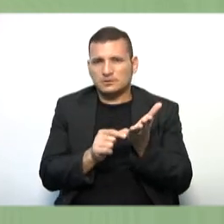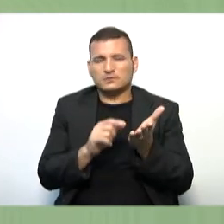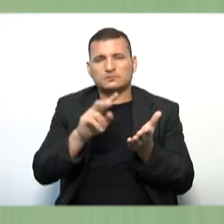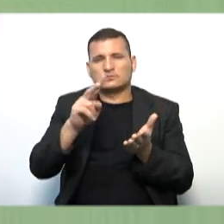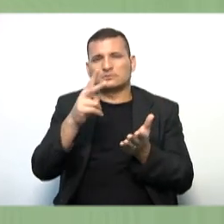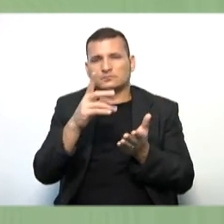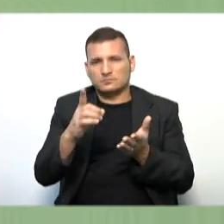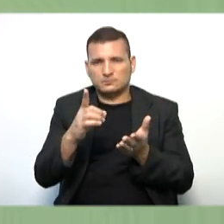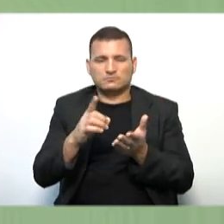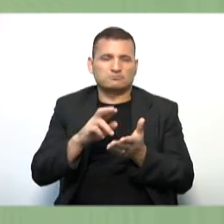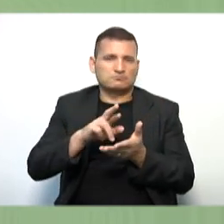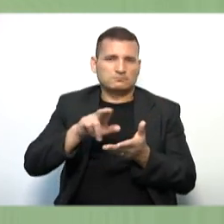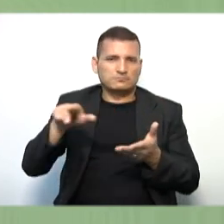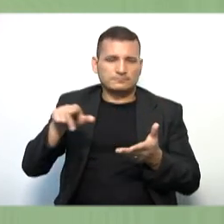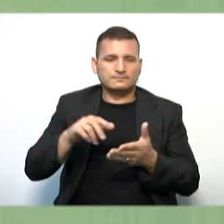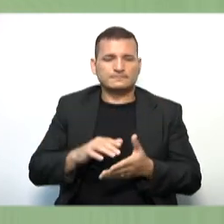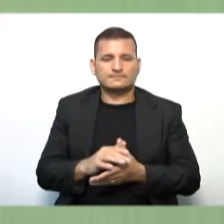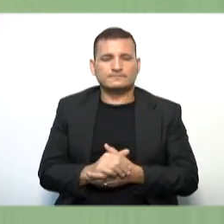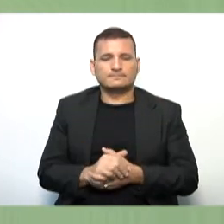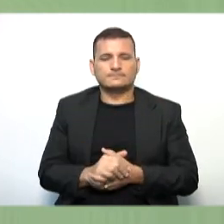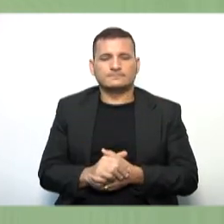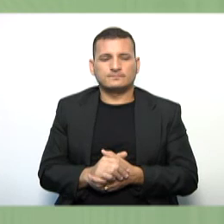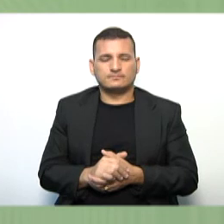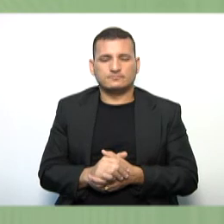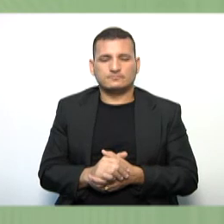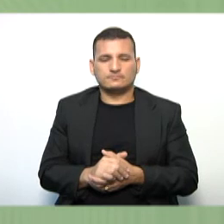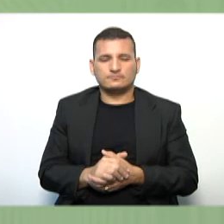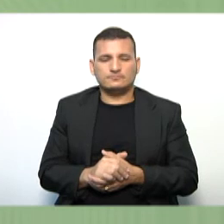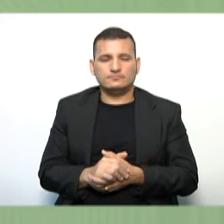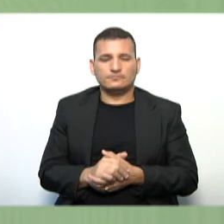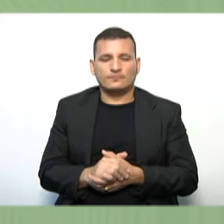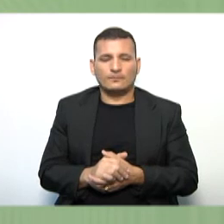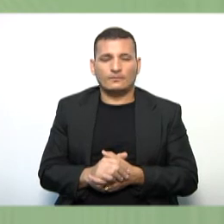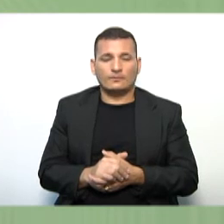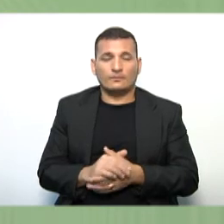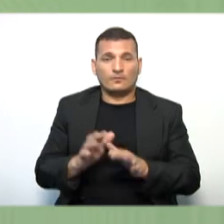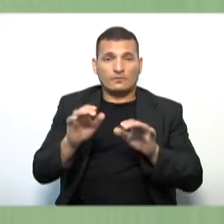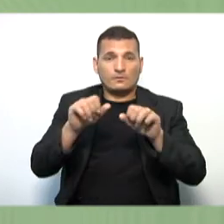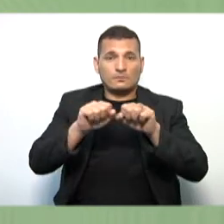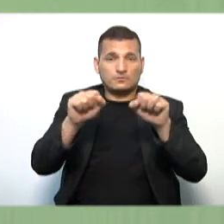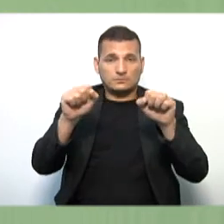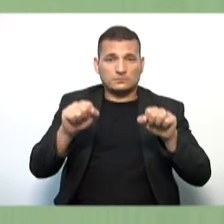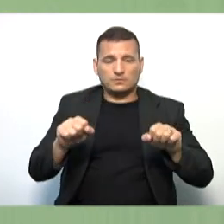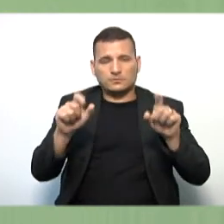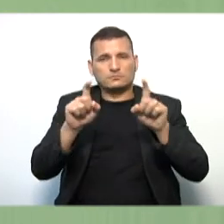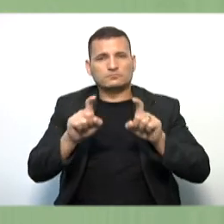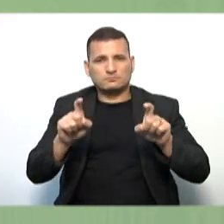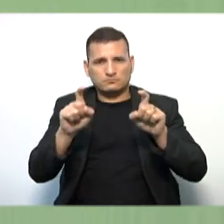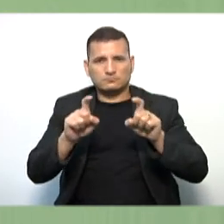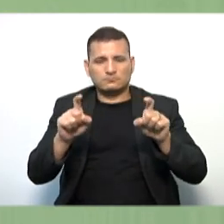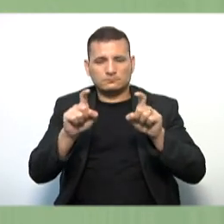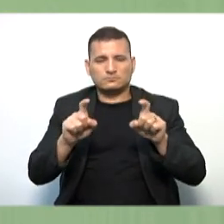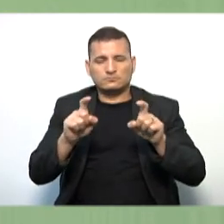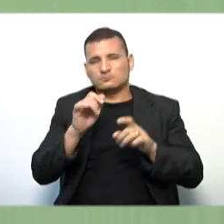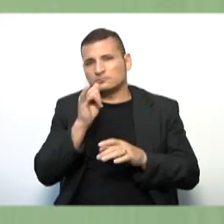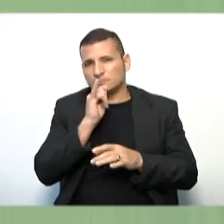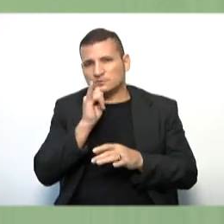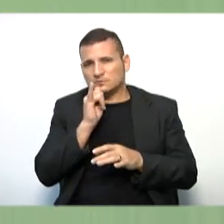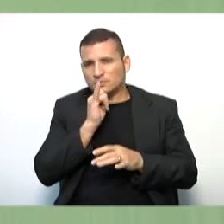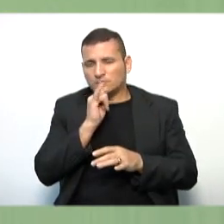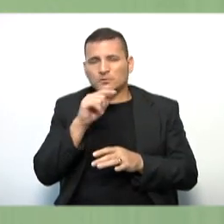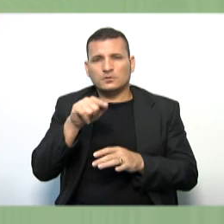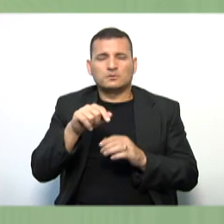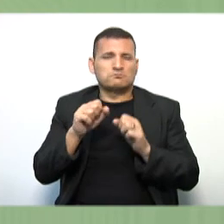enfim. E os nossos sistemas computacionais, os nossos computadores, por exemplo, eles